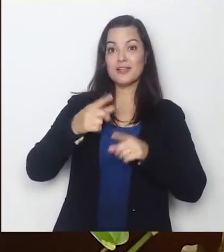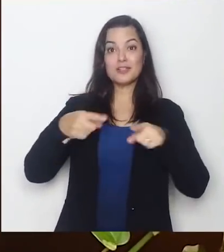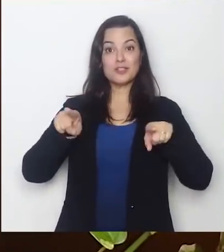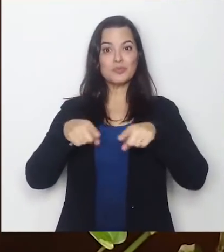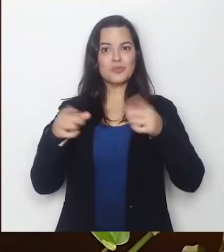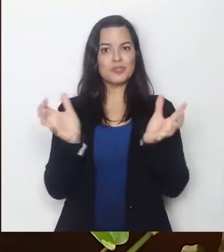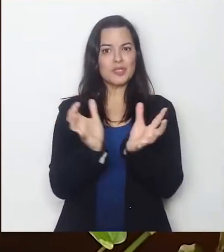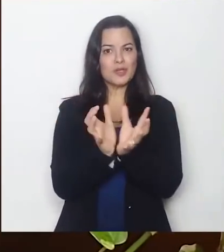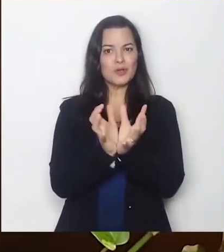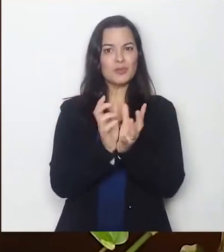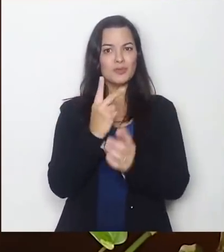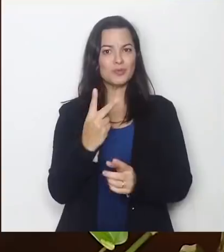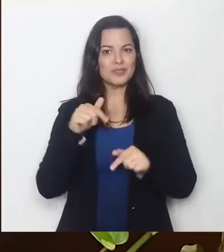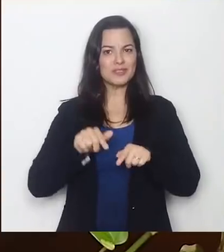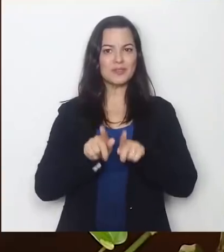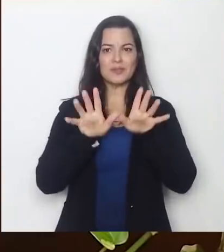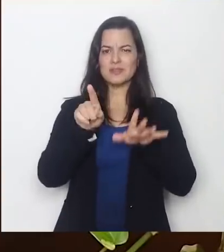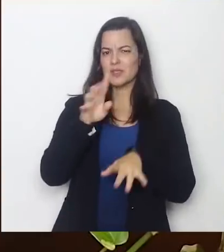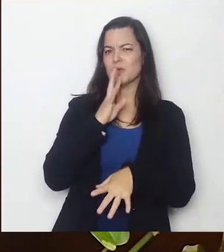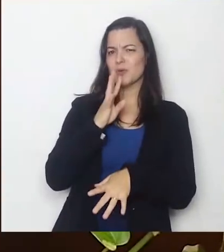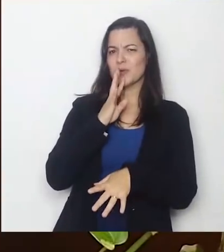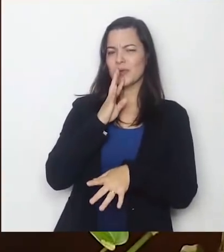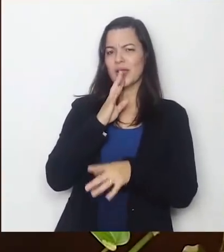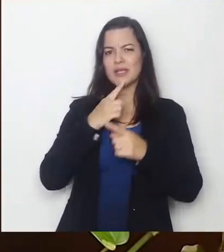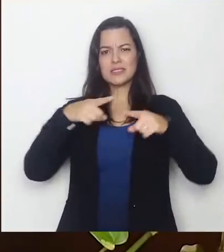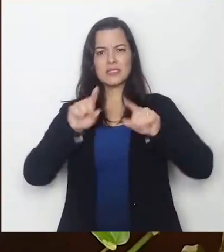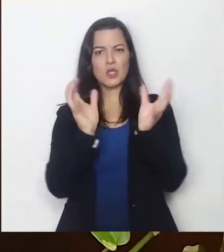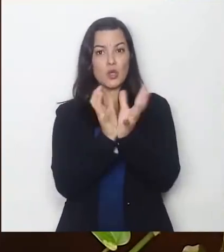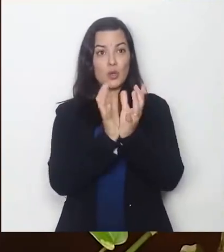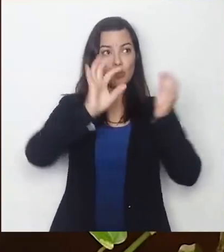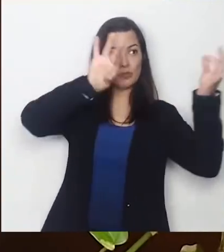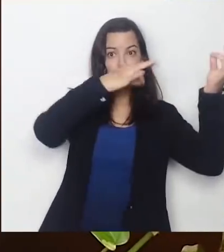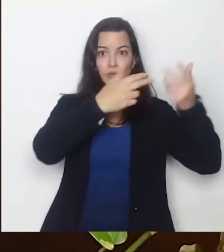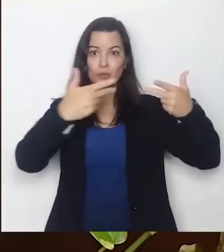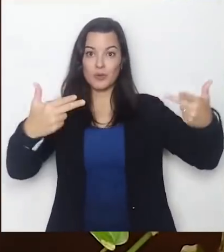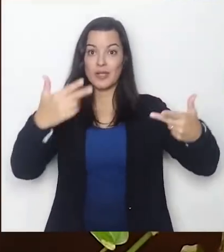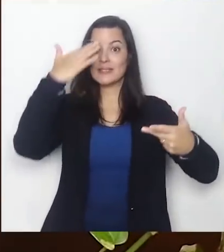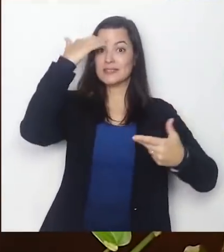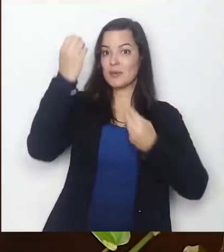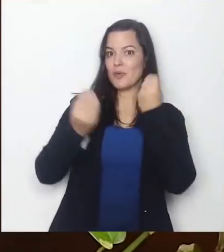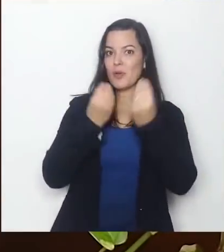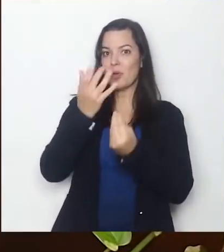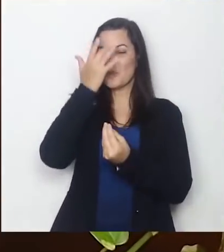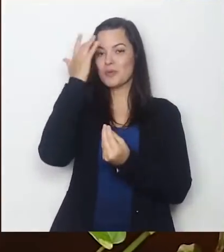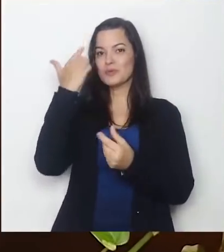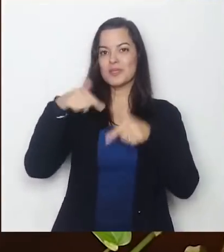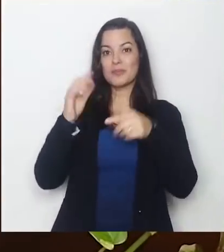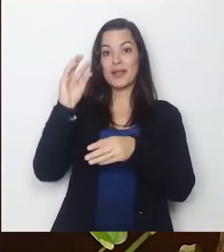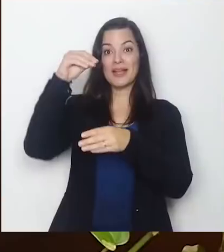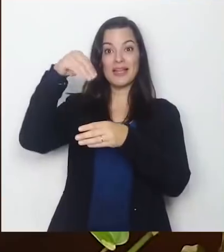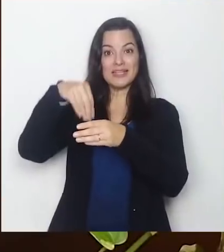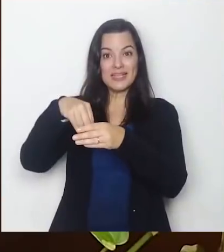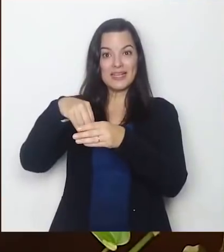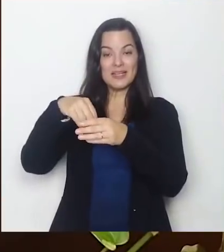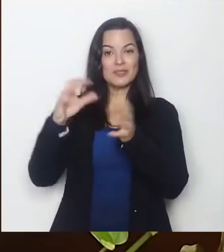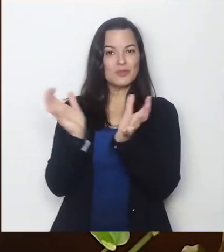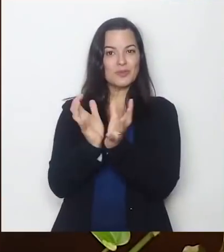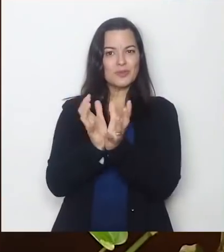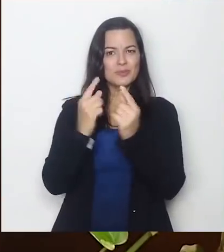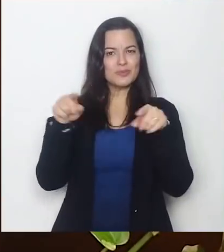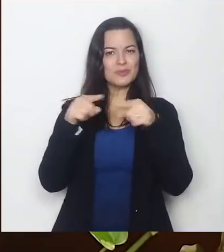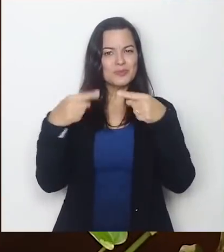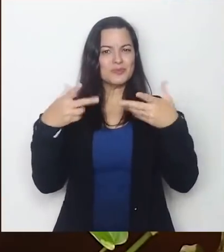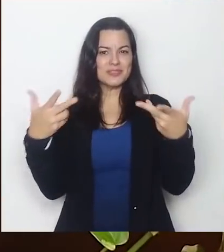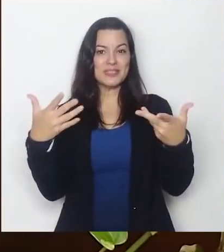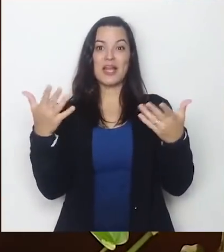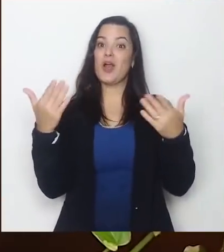das orquestras de Guarulhos. Você conhece uma orquestra sinfônica? Você sabe como é o dia a dia da pessoa que trabalha em uma orquestra? Na nossa